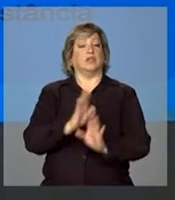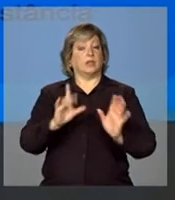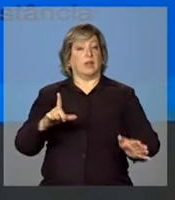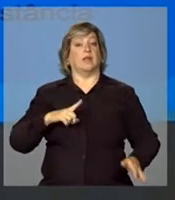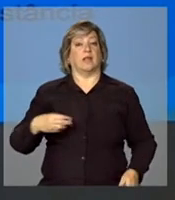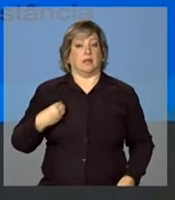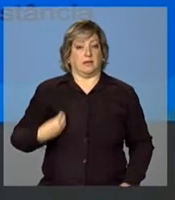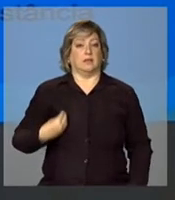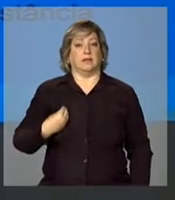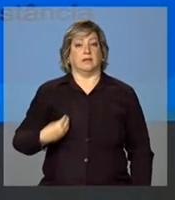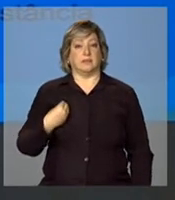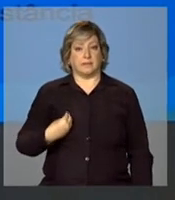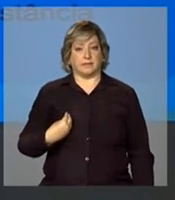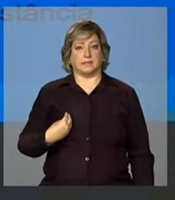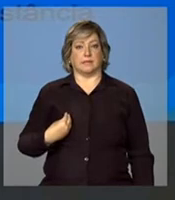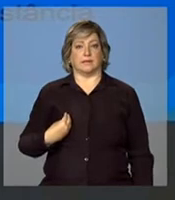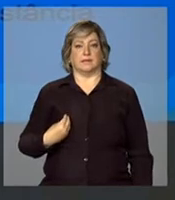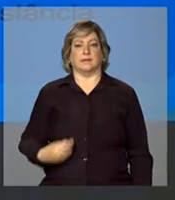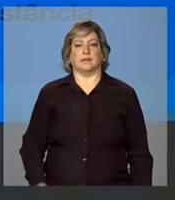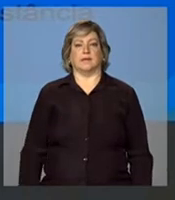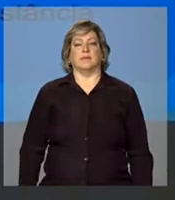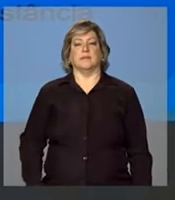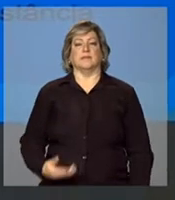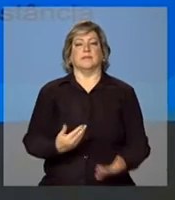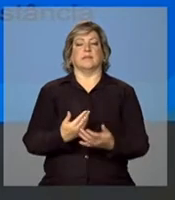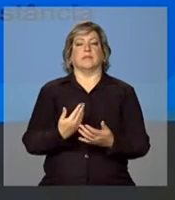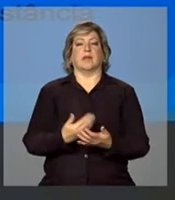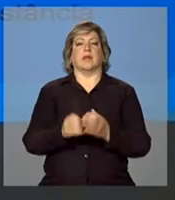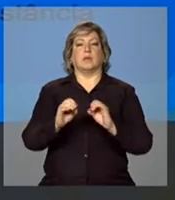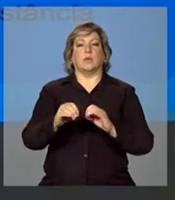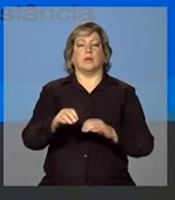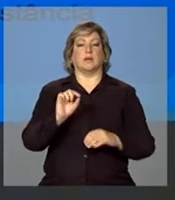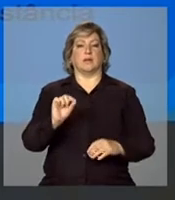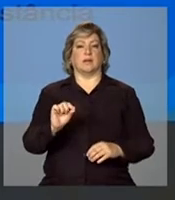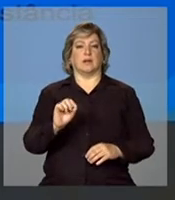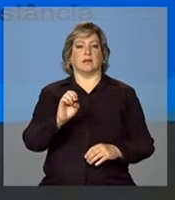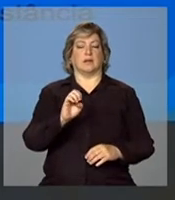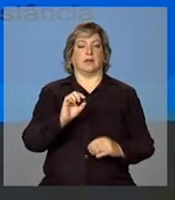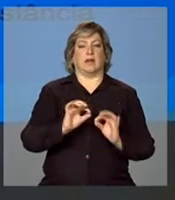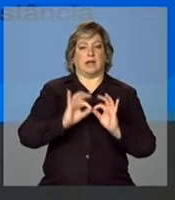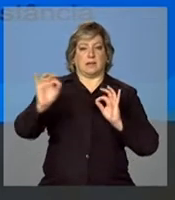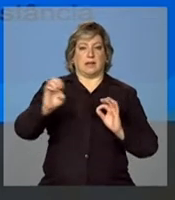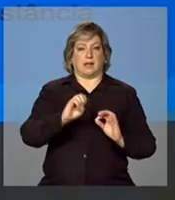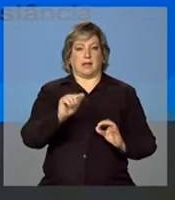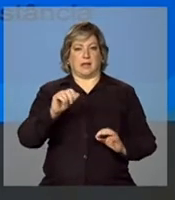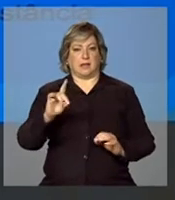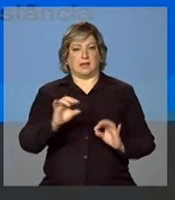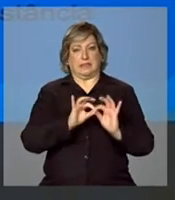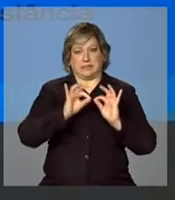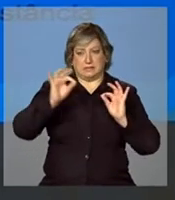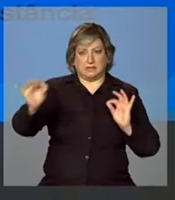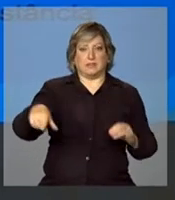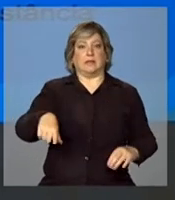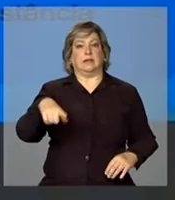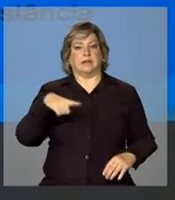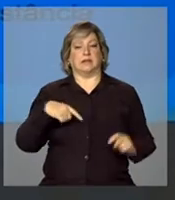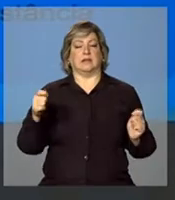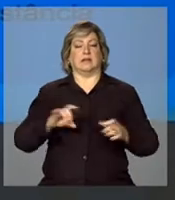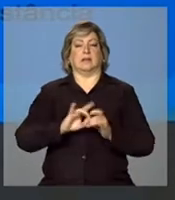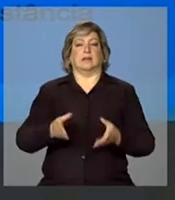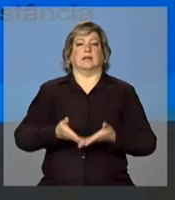sendo realizados. Né, e a educação à distância, nós estamos prevendo para junho ou julho já disponibilizar para